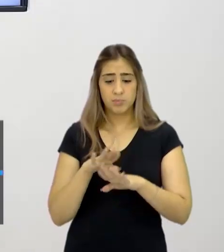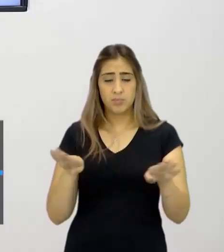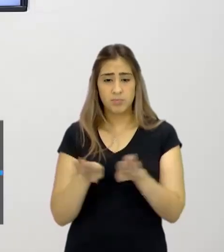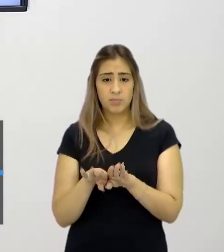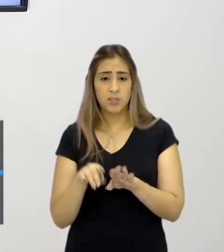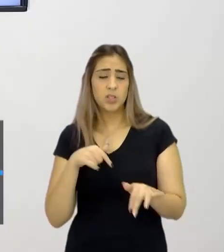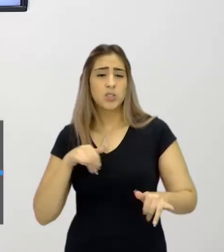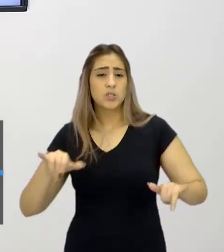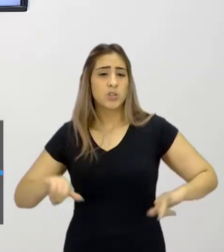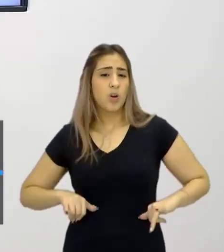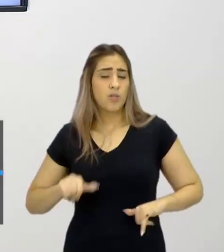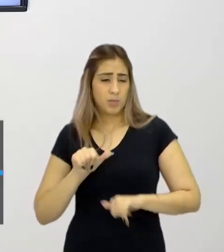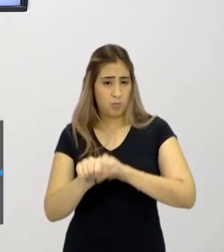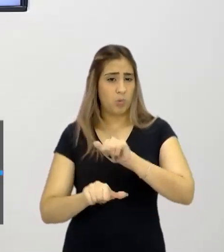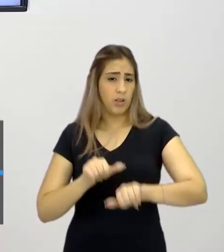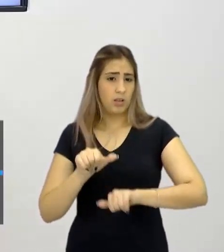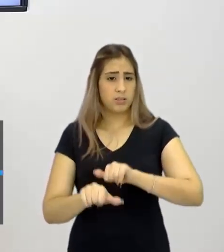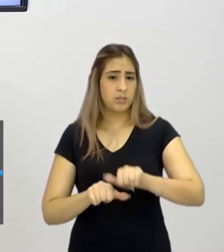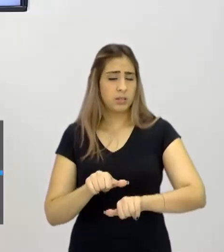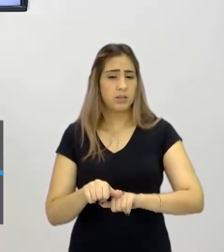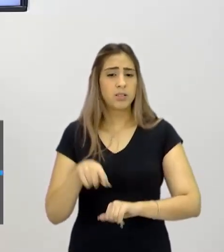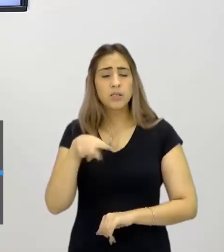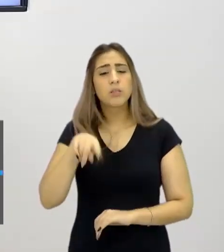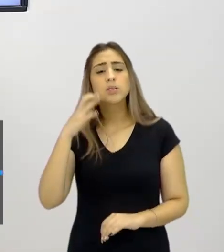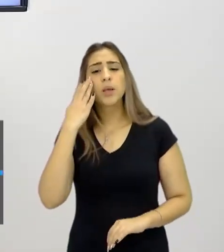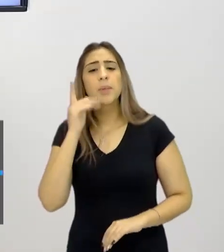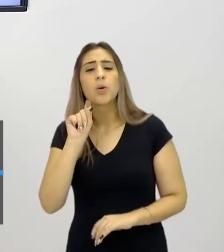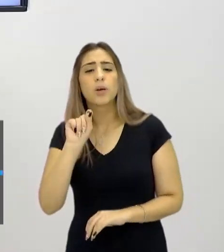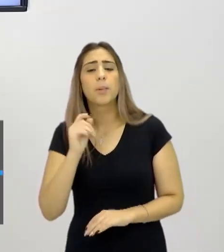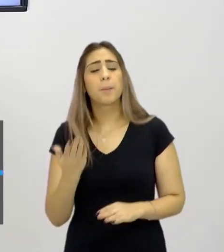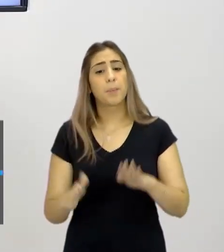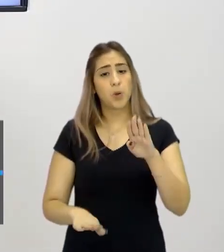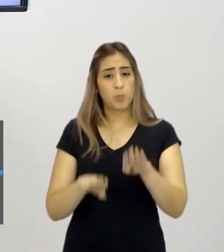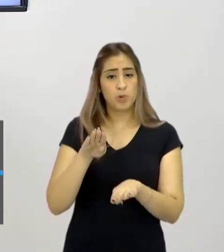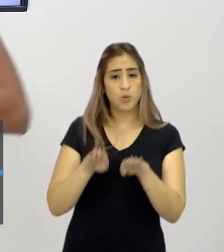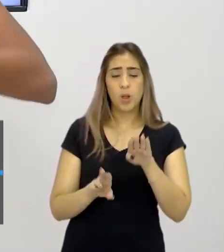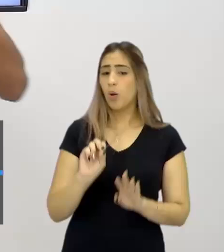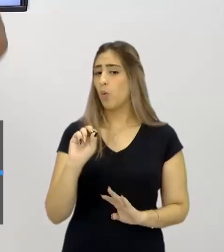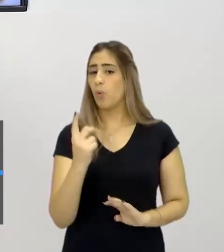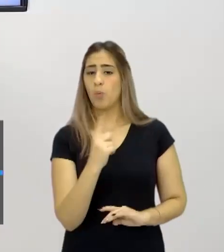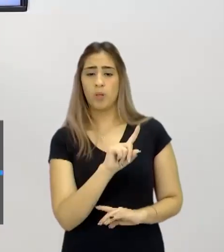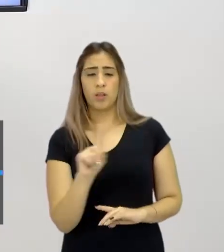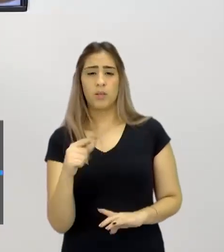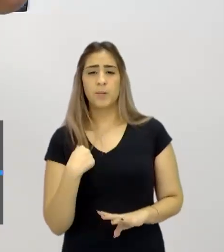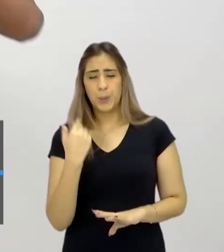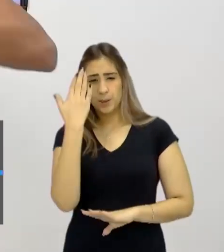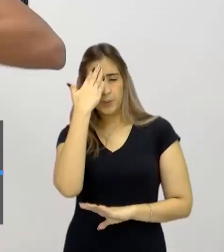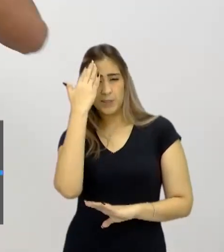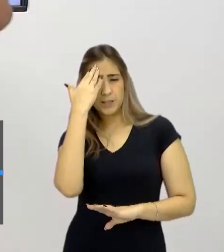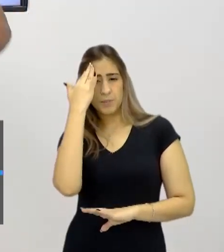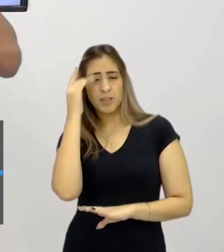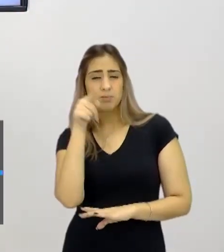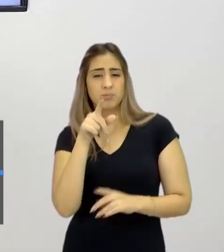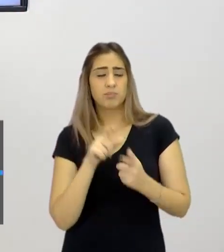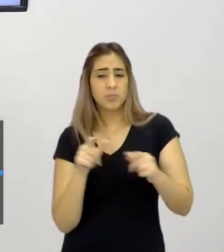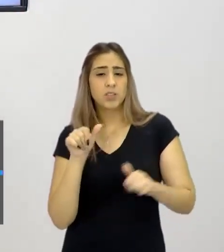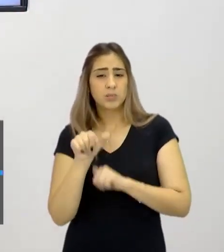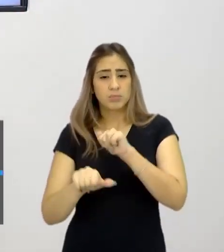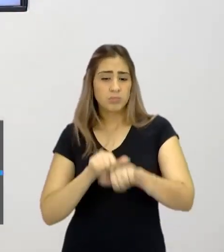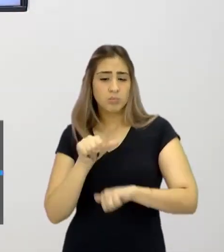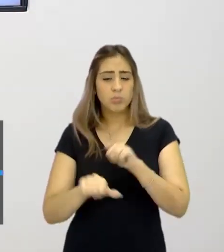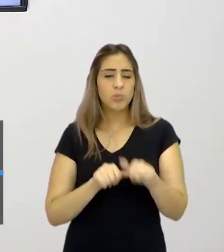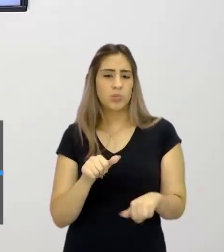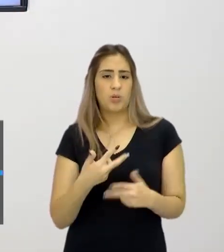sofrem alteração. E aí eu quero saber se elas são proporcionais. O que é isso? Eu quero saber se as grandezas sofreram a